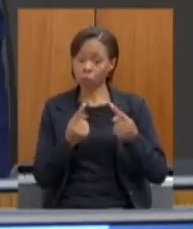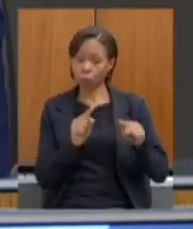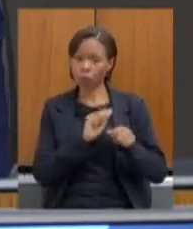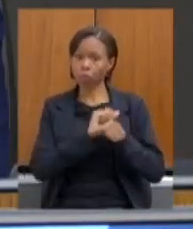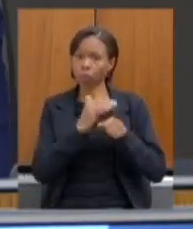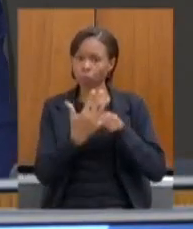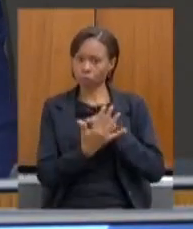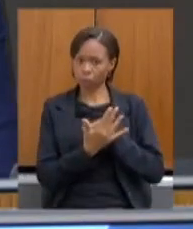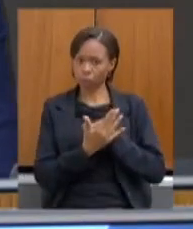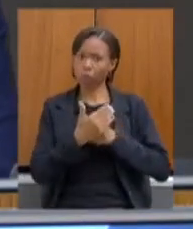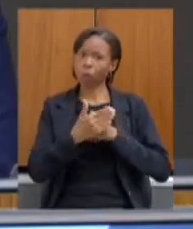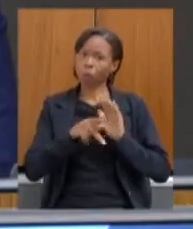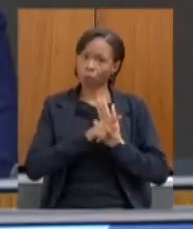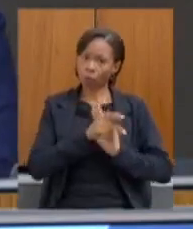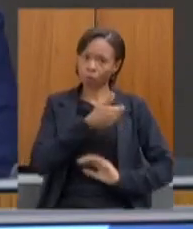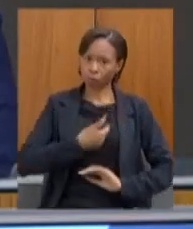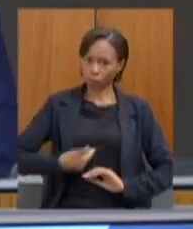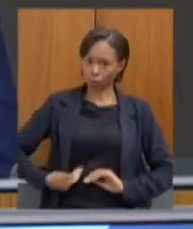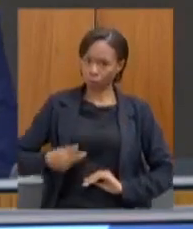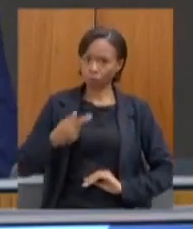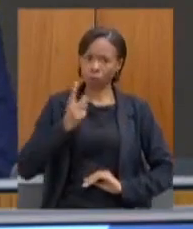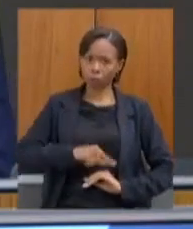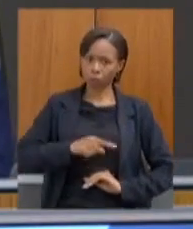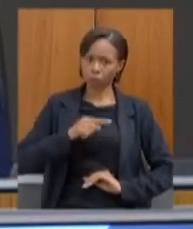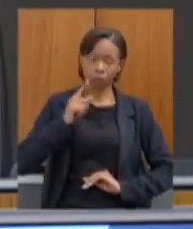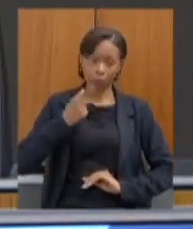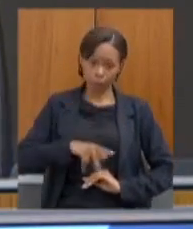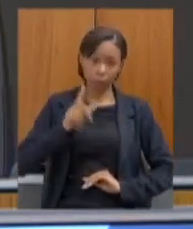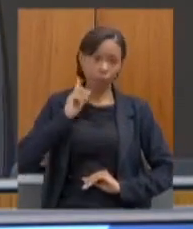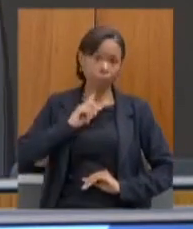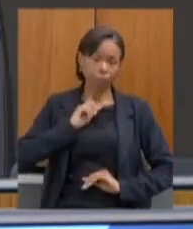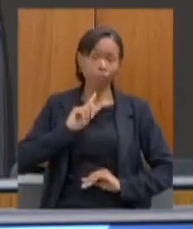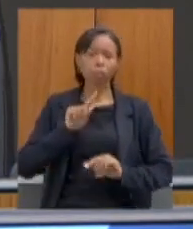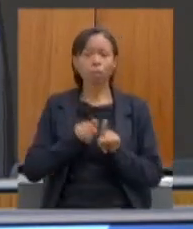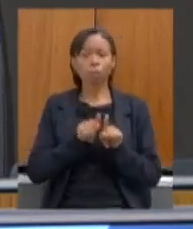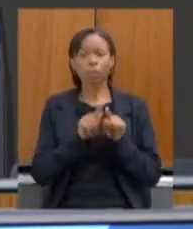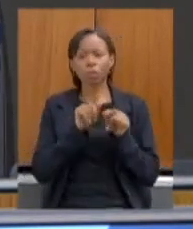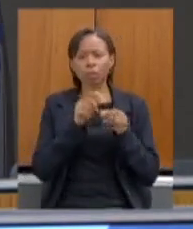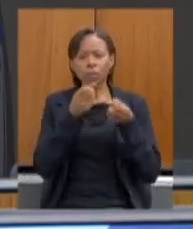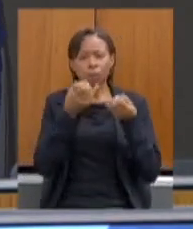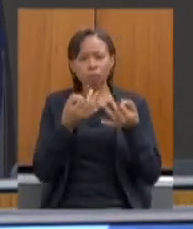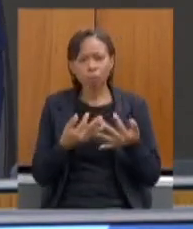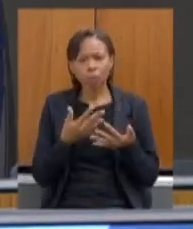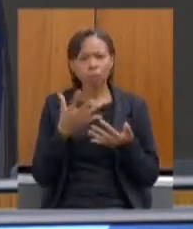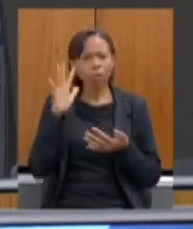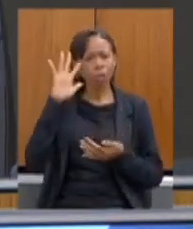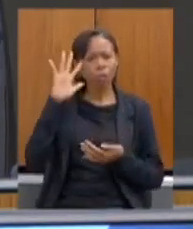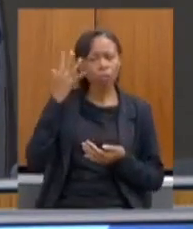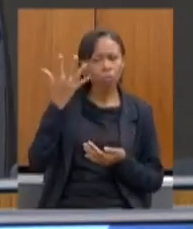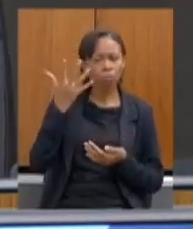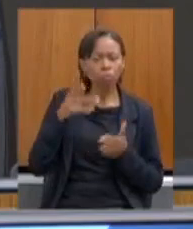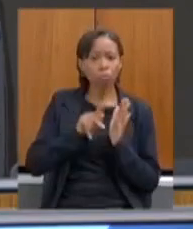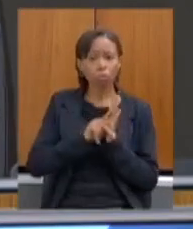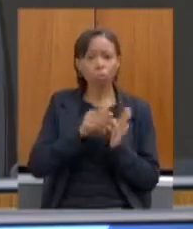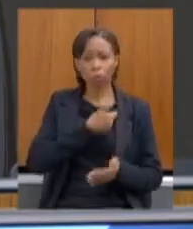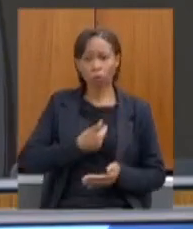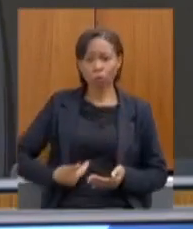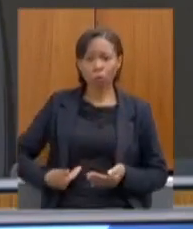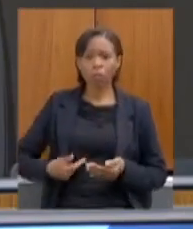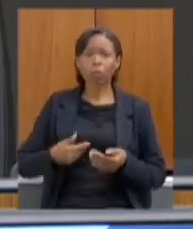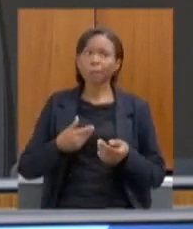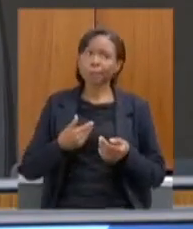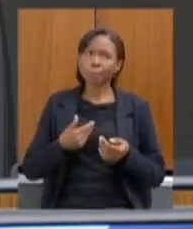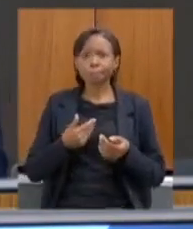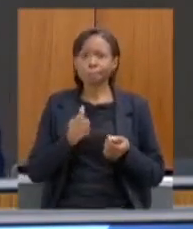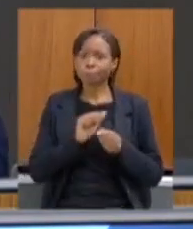desenvolvidas pelo governo do Estado, vamos falar também um pouquinho os resultados de governo para além de pandemia, nesse ano de 2020, um ano